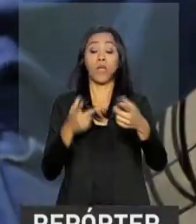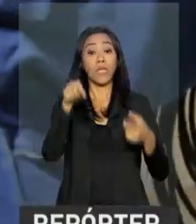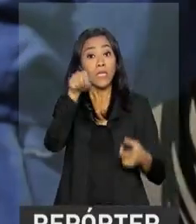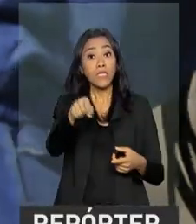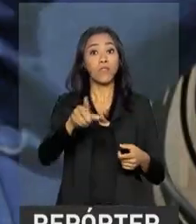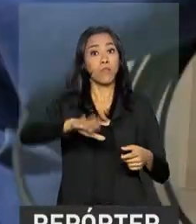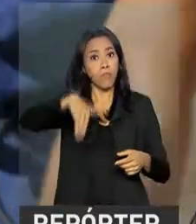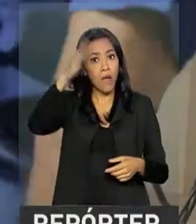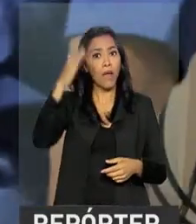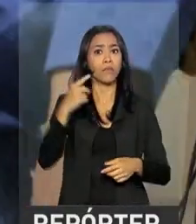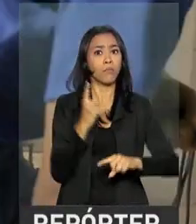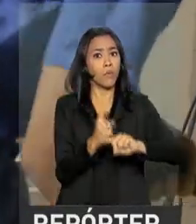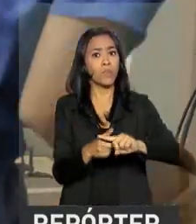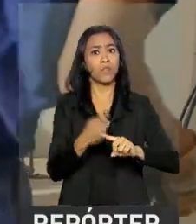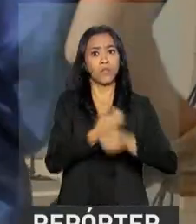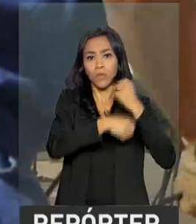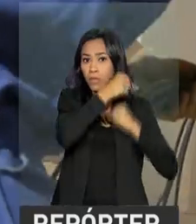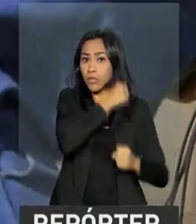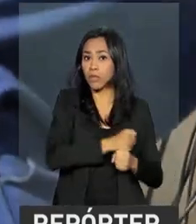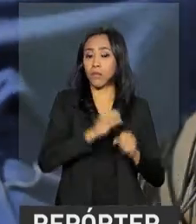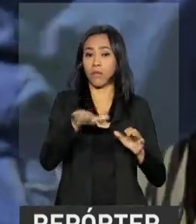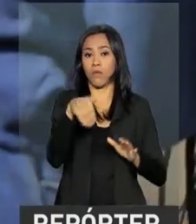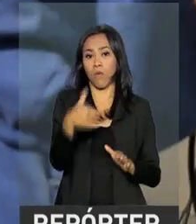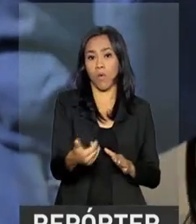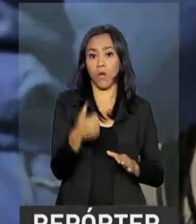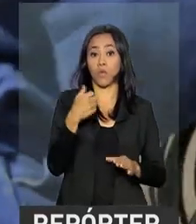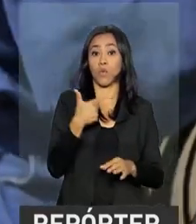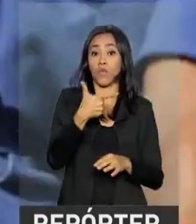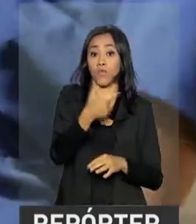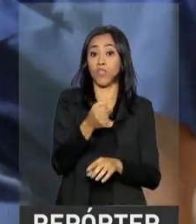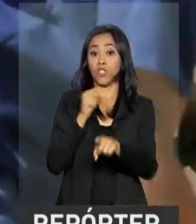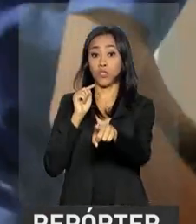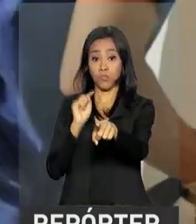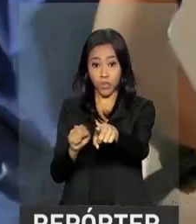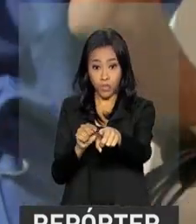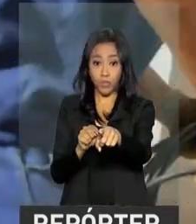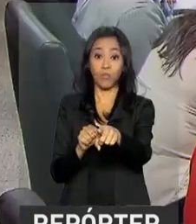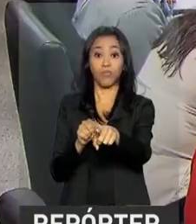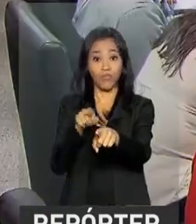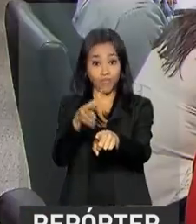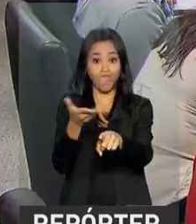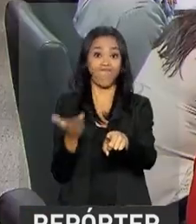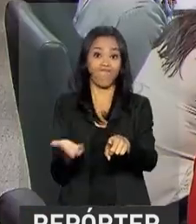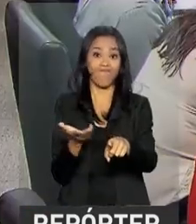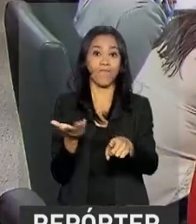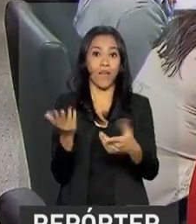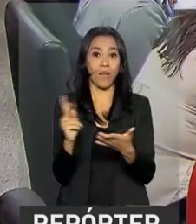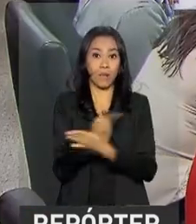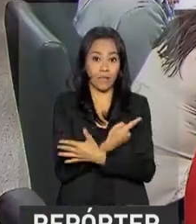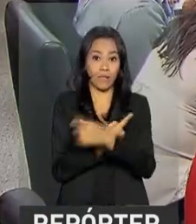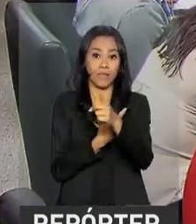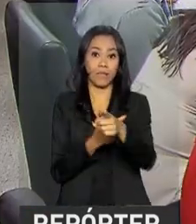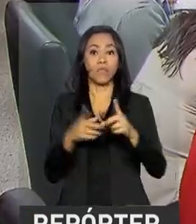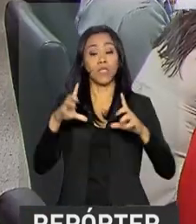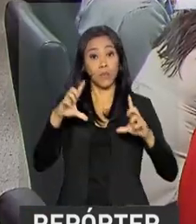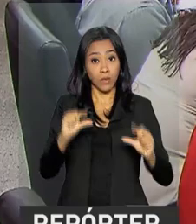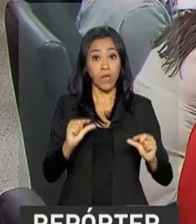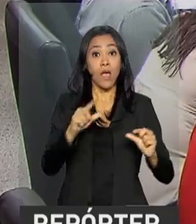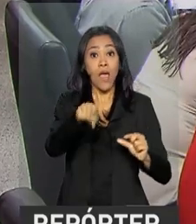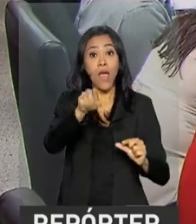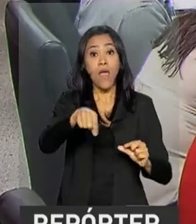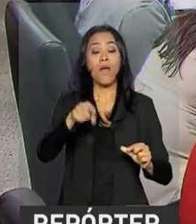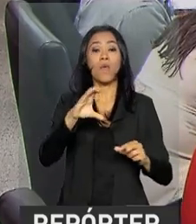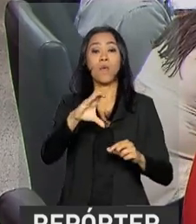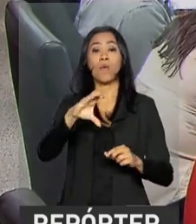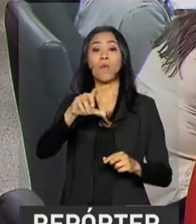foi ainda mais positivo no ano passado com apenas 20 mil postos deixaram de existir é o que mostra o relatório do cadastro geral de